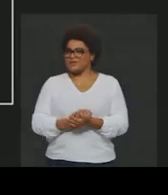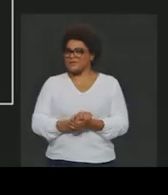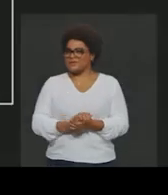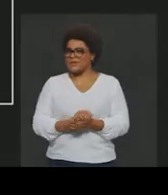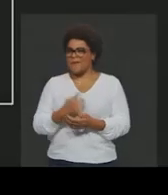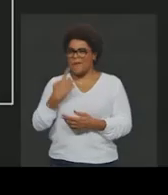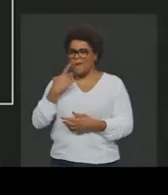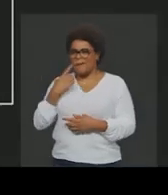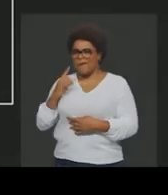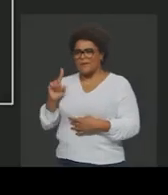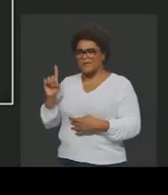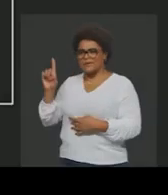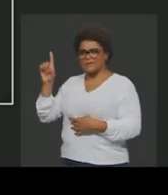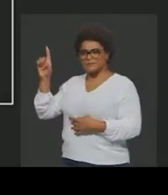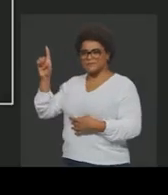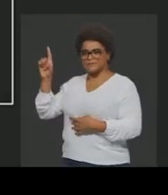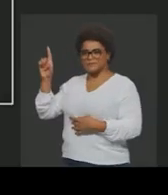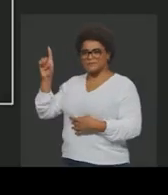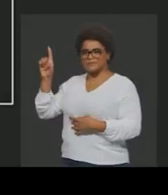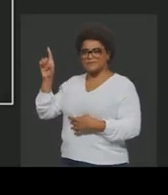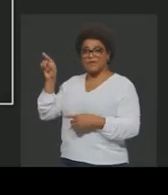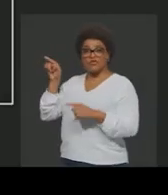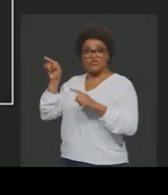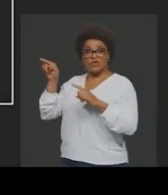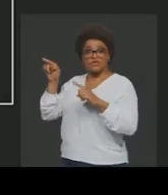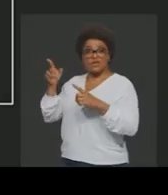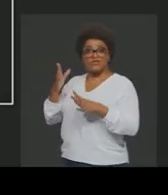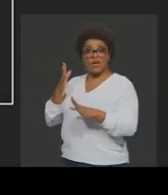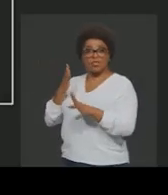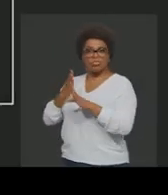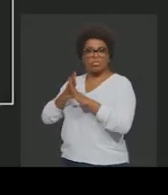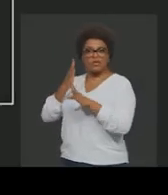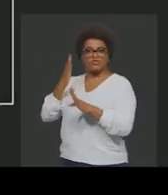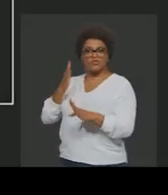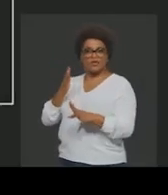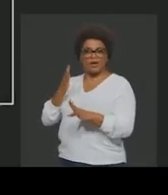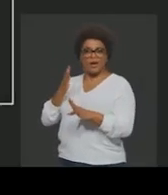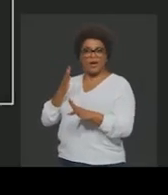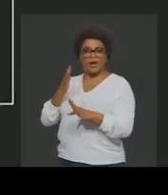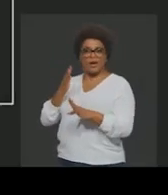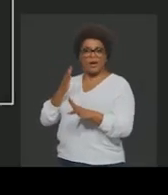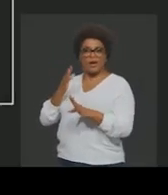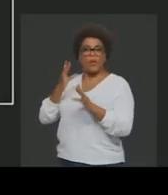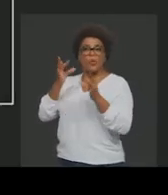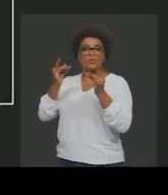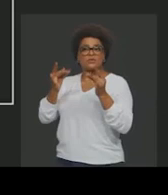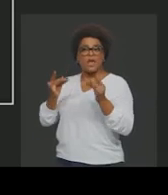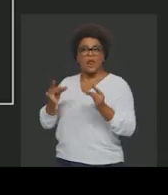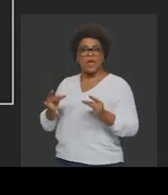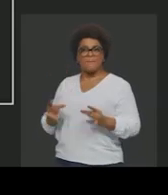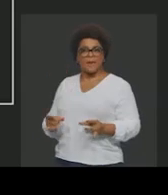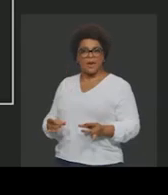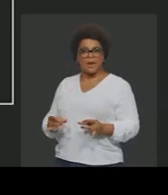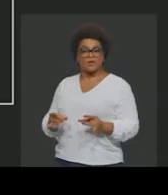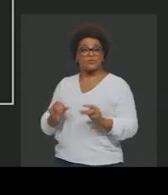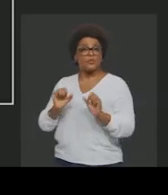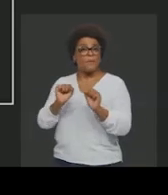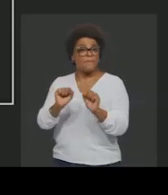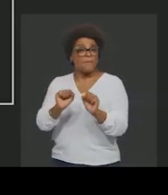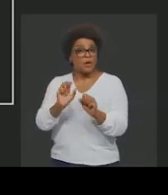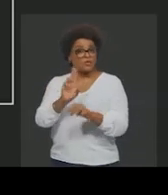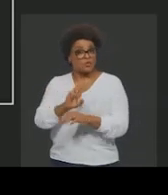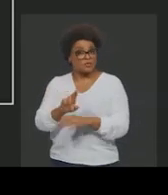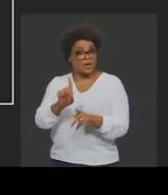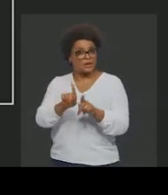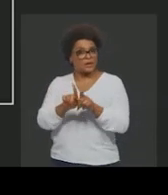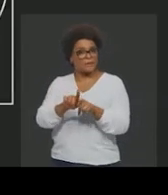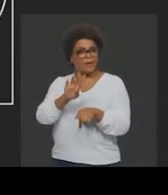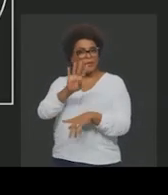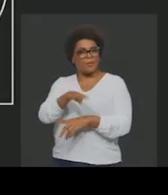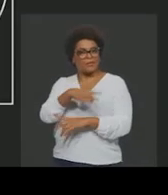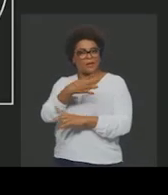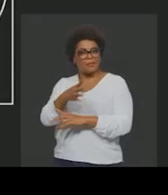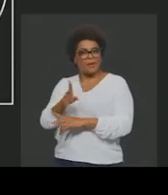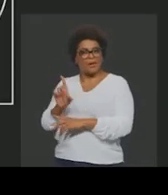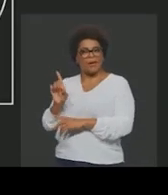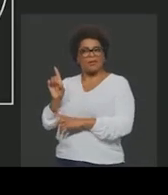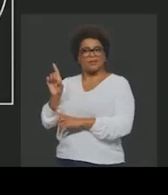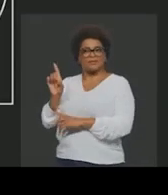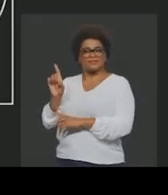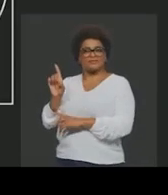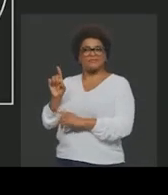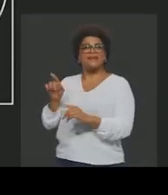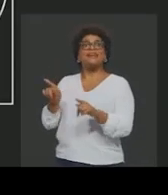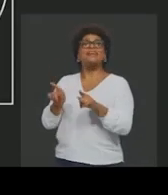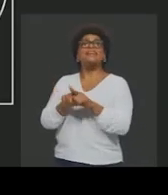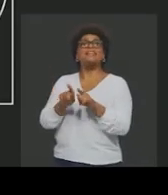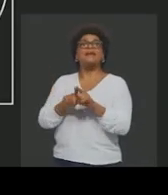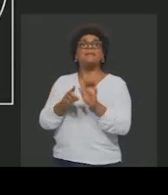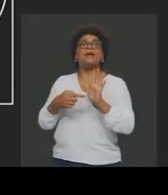você identifica os elementos da sua função, domínio e contradomínio. Você pode fazer uma tabela e mais interessante é